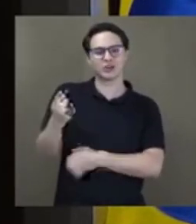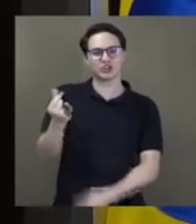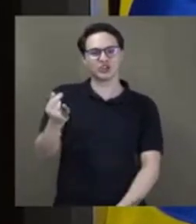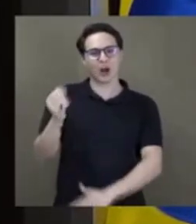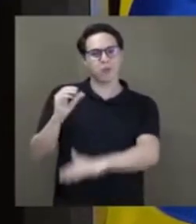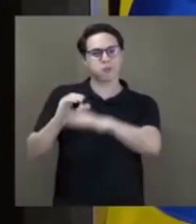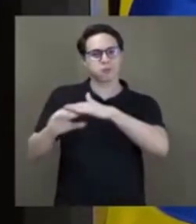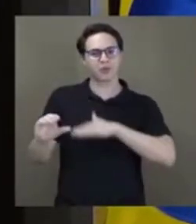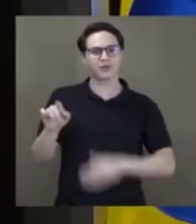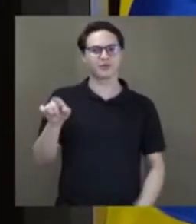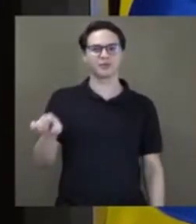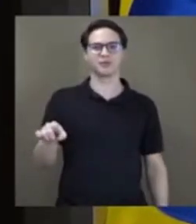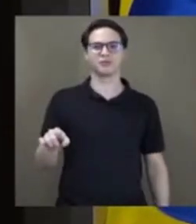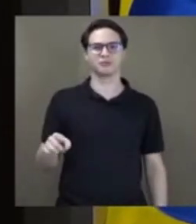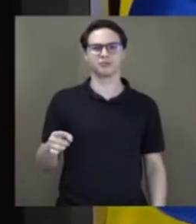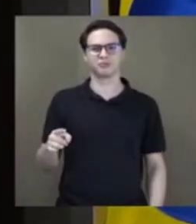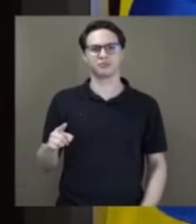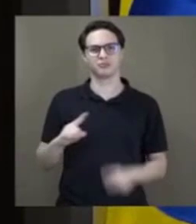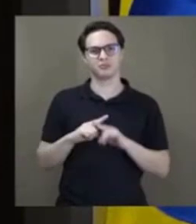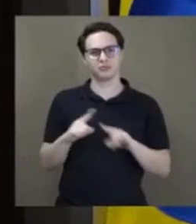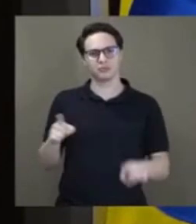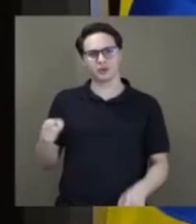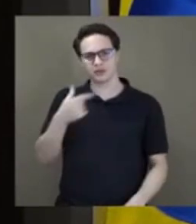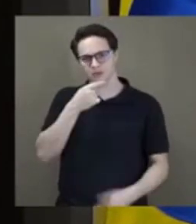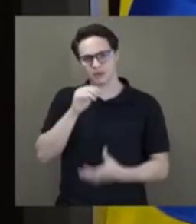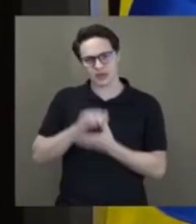viúva fosse, mas o marido está vivo.